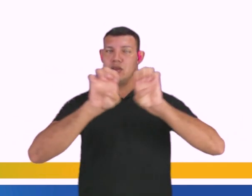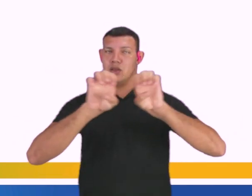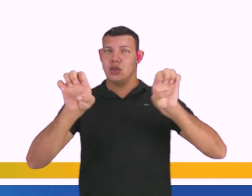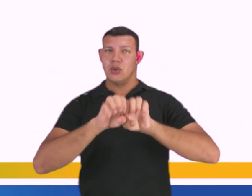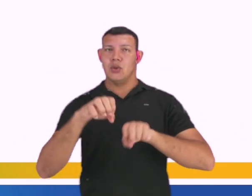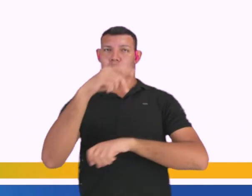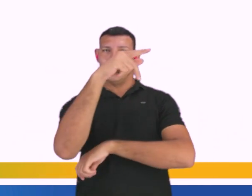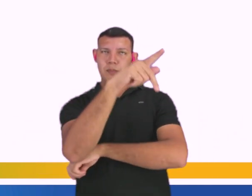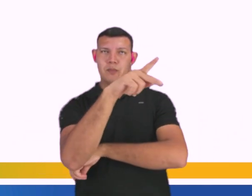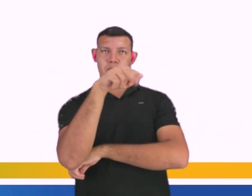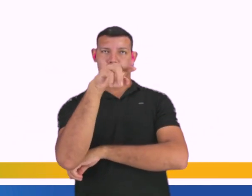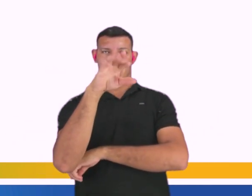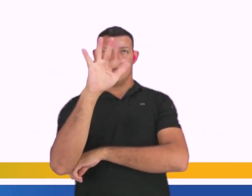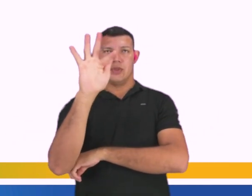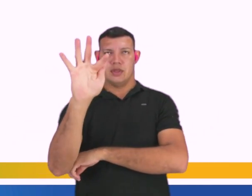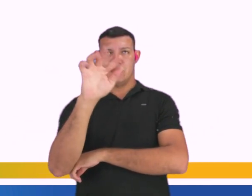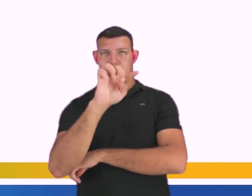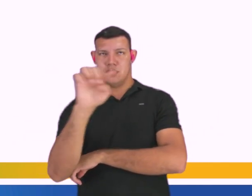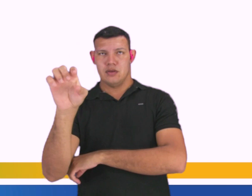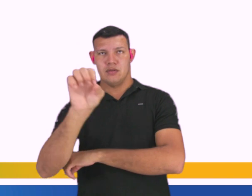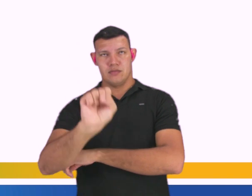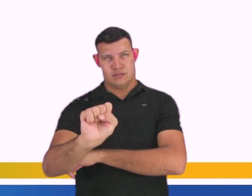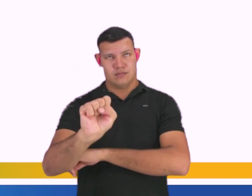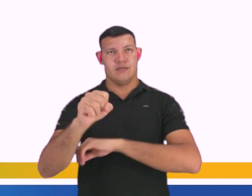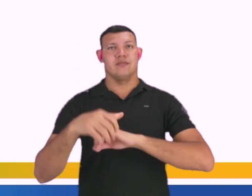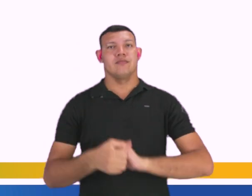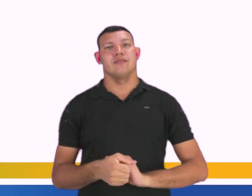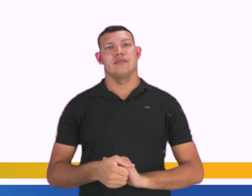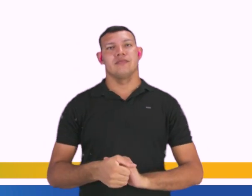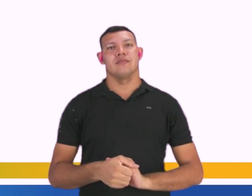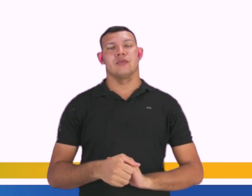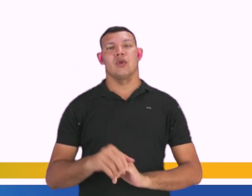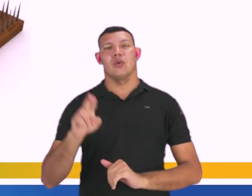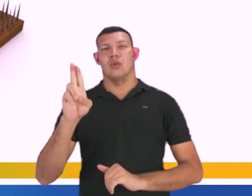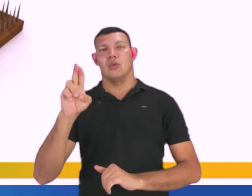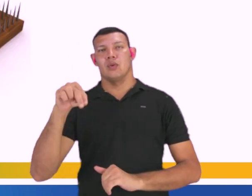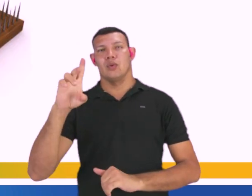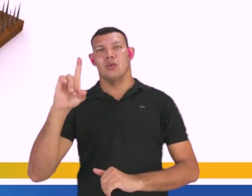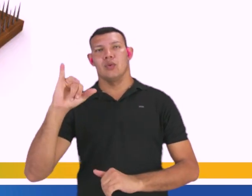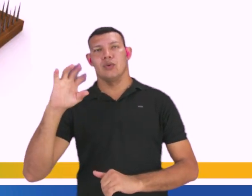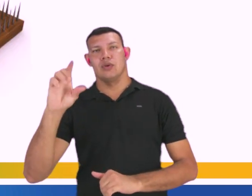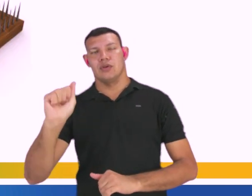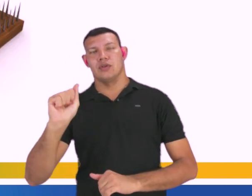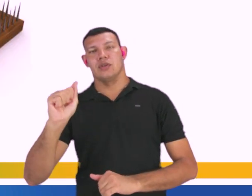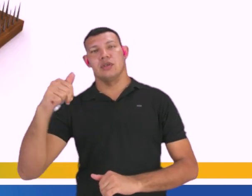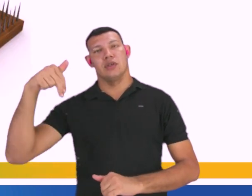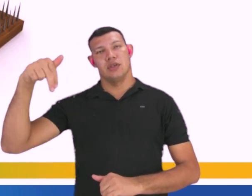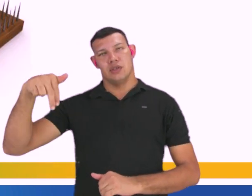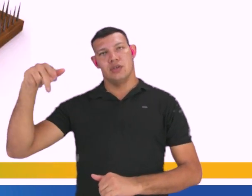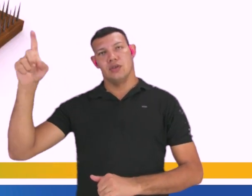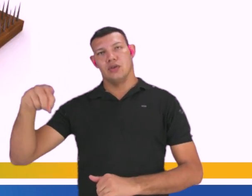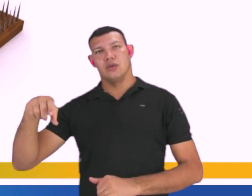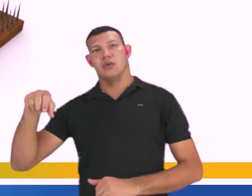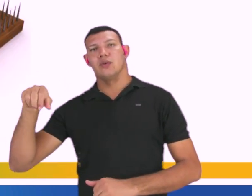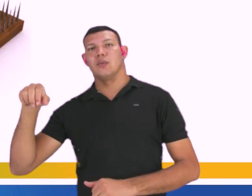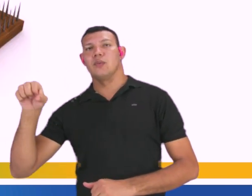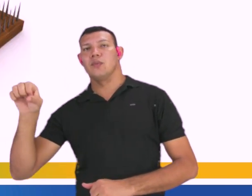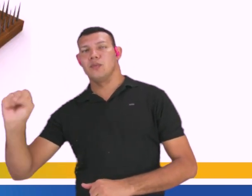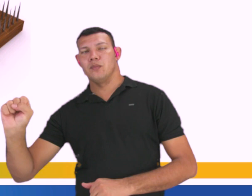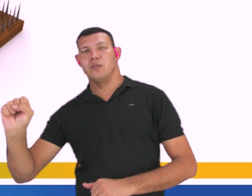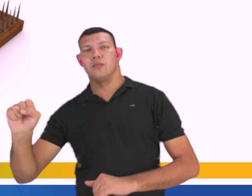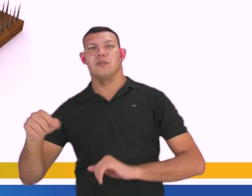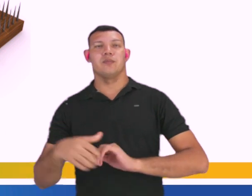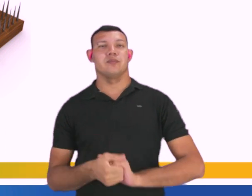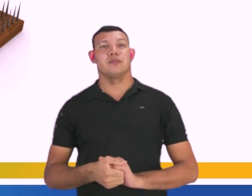é dado pelo Sistema Internacional newtons por metro quadrado. Eu trouxe aqui uma figura para você poder fazer